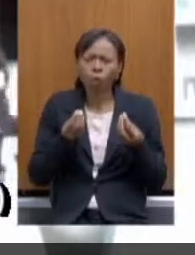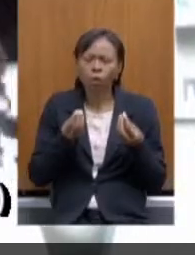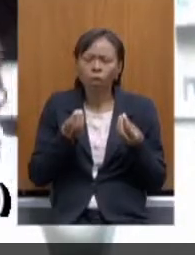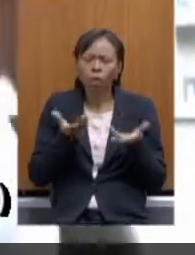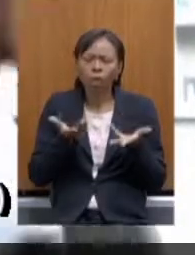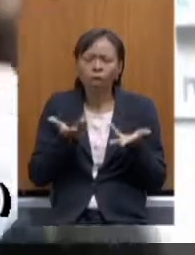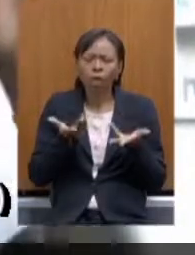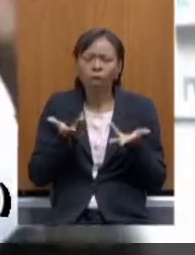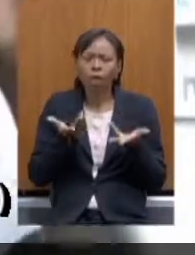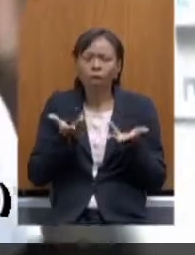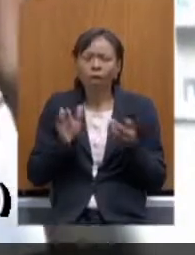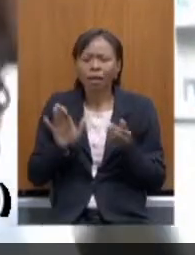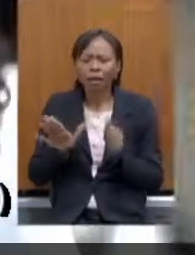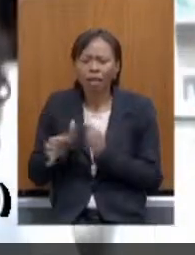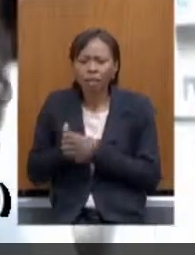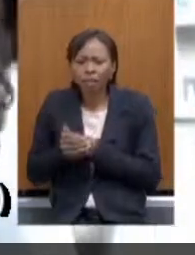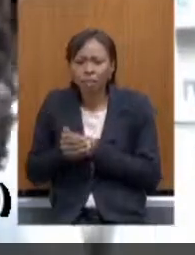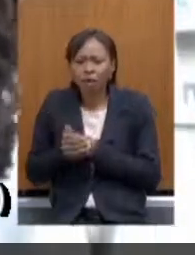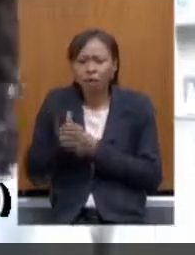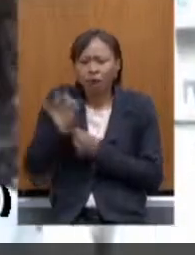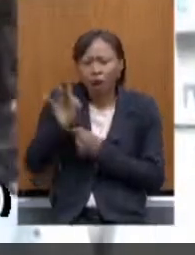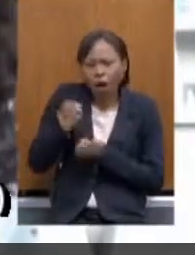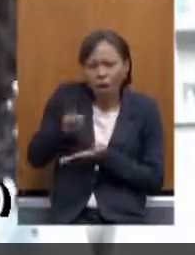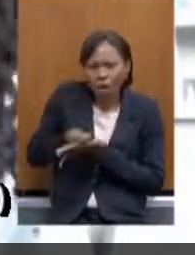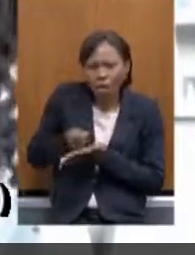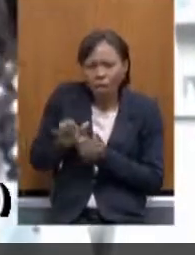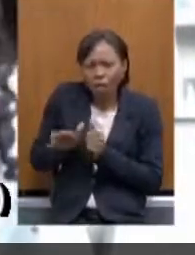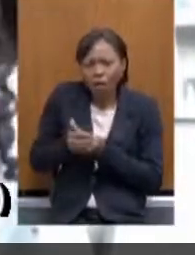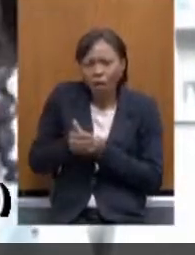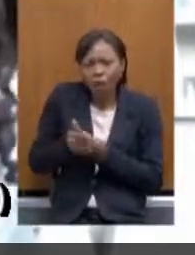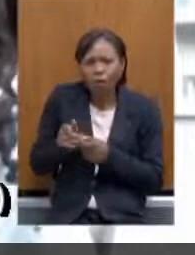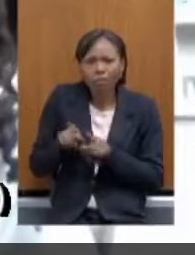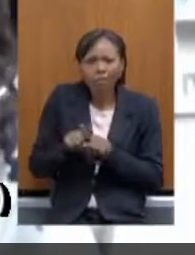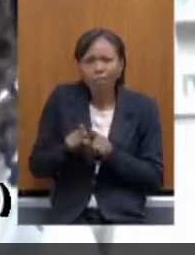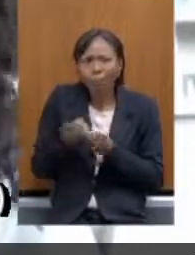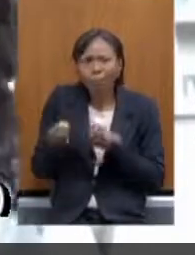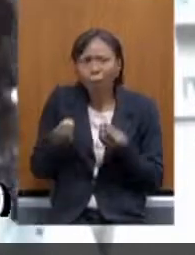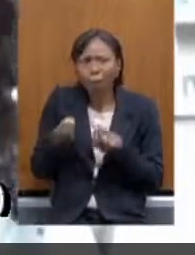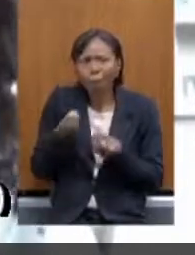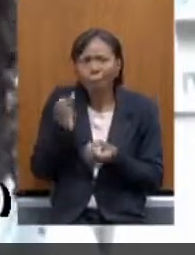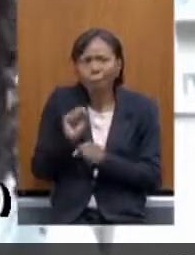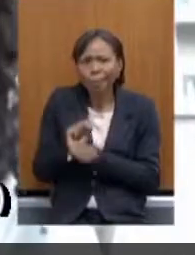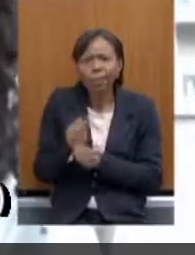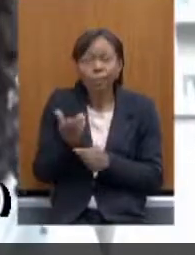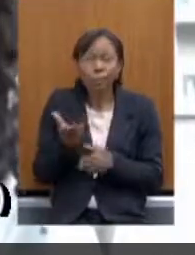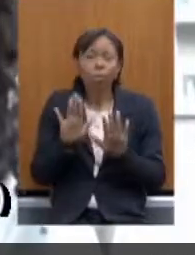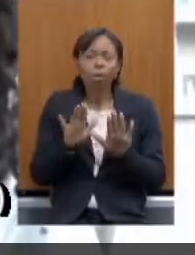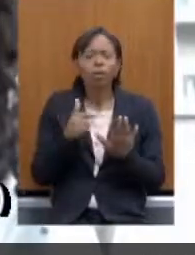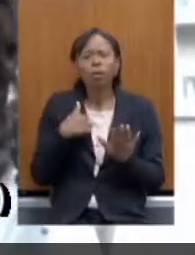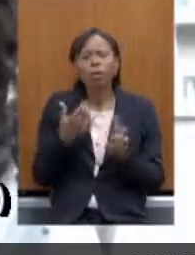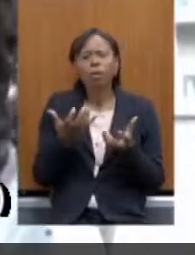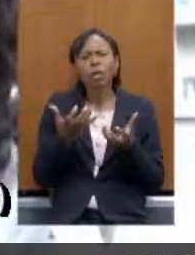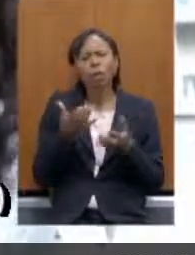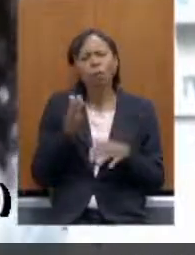amigos do rei mas eu queria a gente a pouco tá e queria informação mais clara sobre isso é